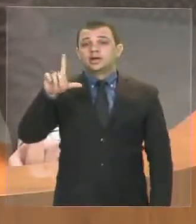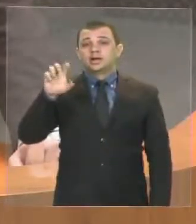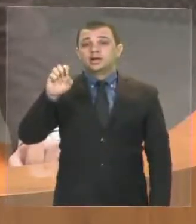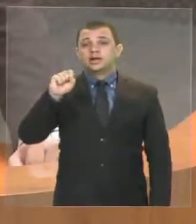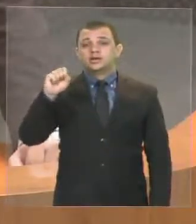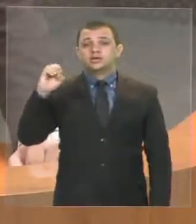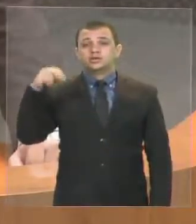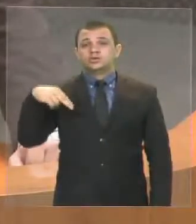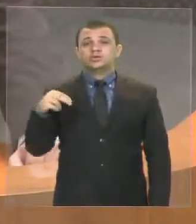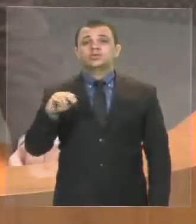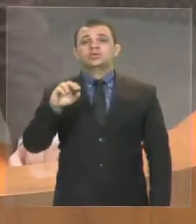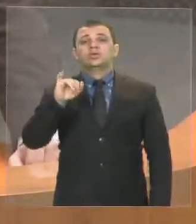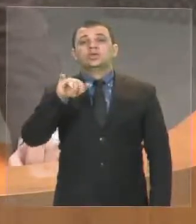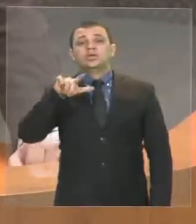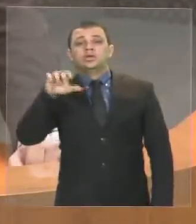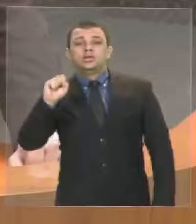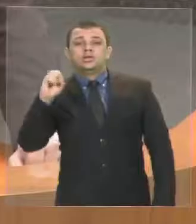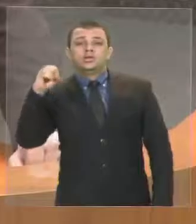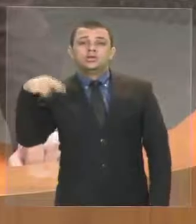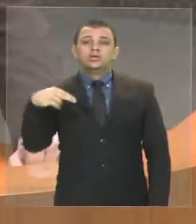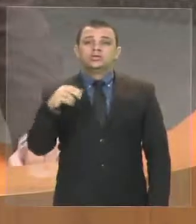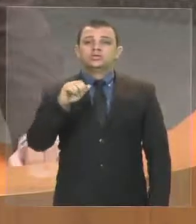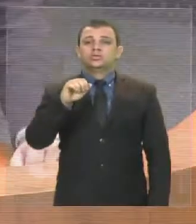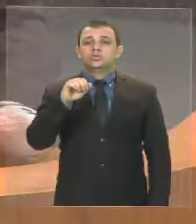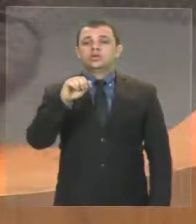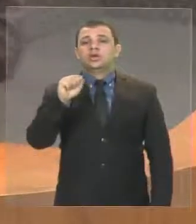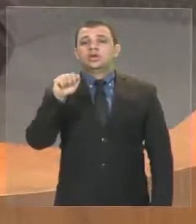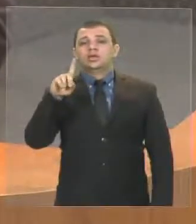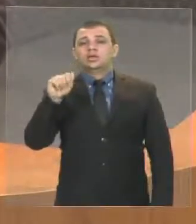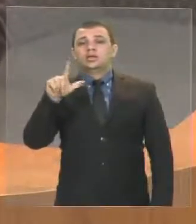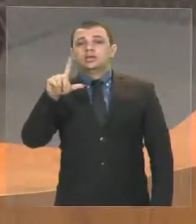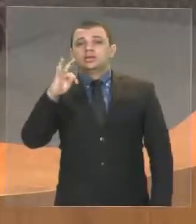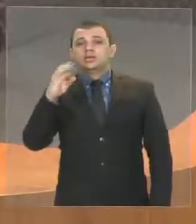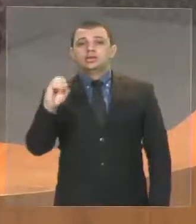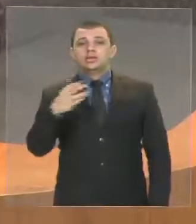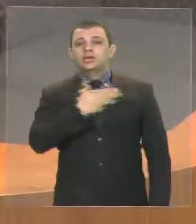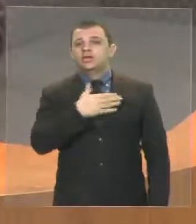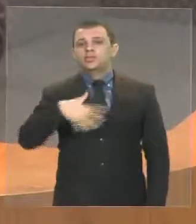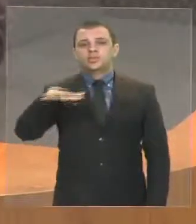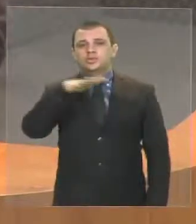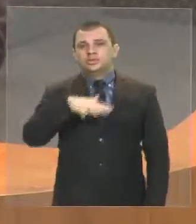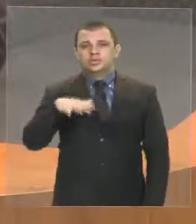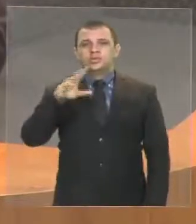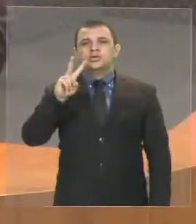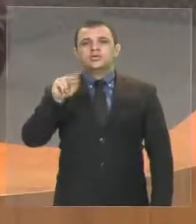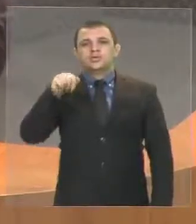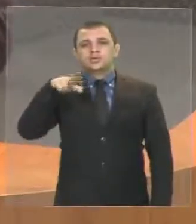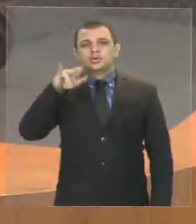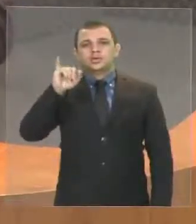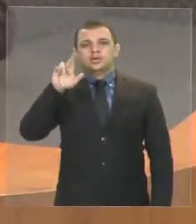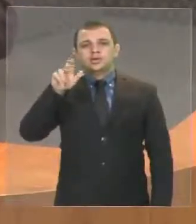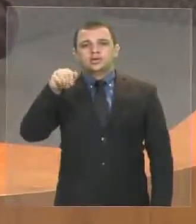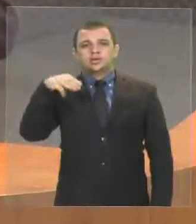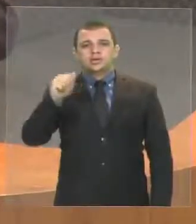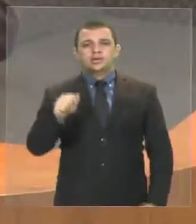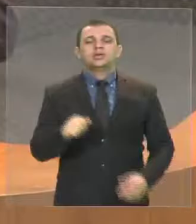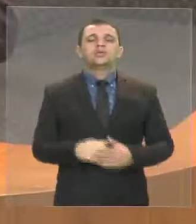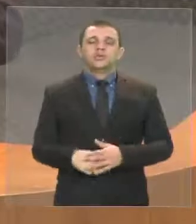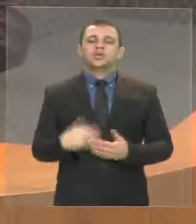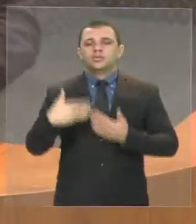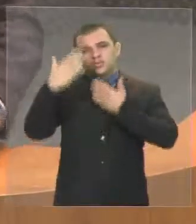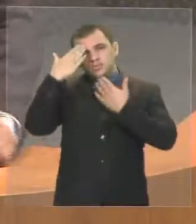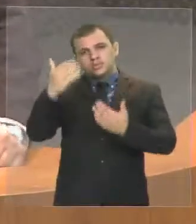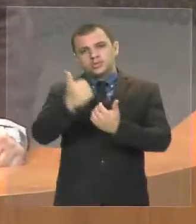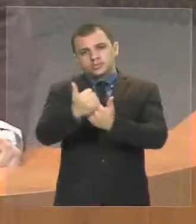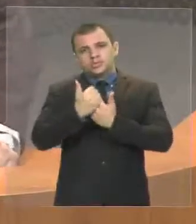Wilson Barbosa, Dr. Adalto Arruda e amigos da Vaquerama. Meu muito obrigado pelo esse grande apoio e pela essa manifestação